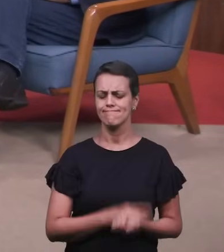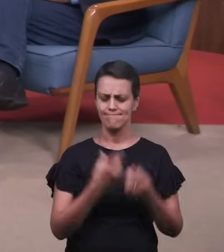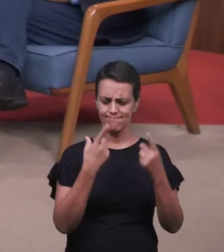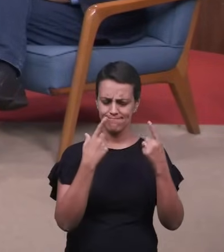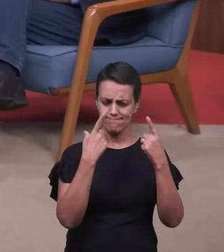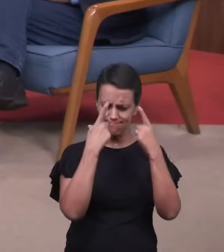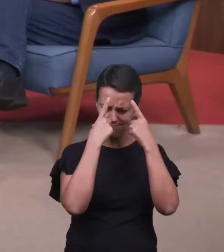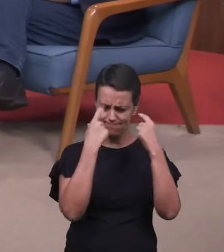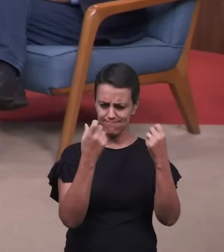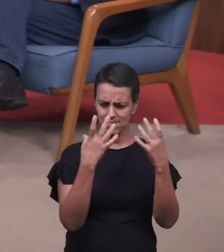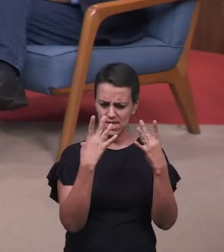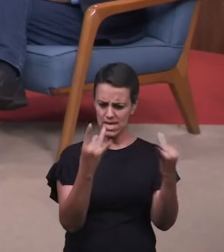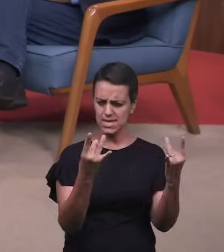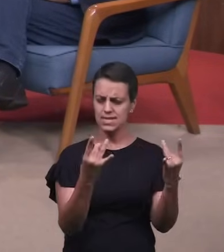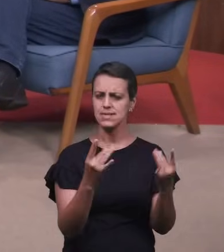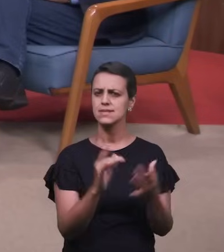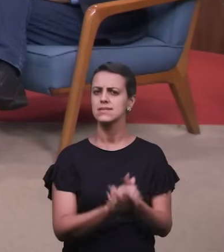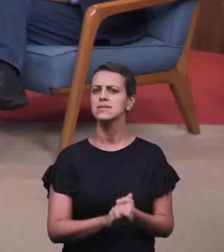essa expressão.